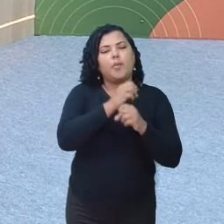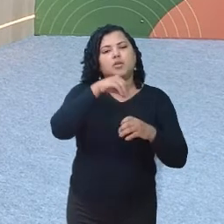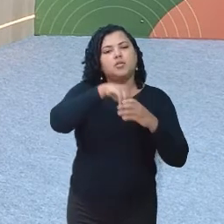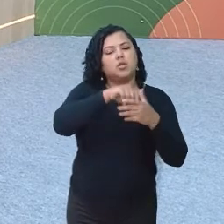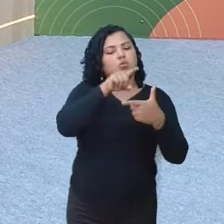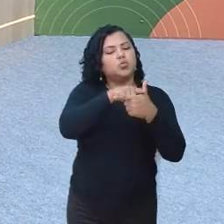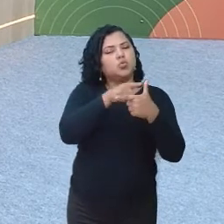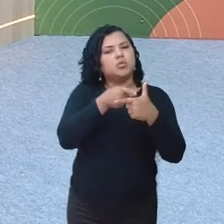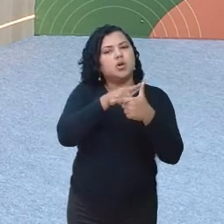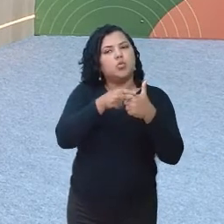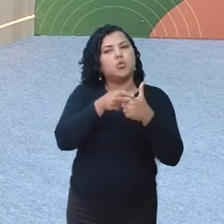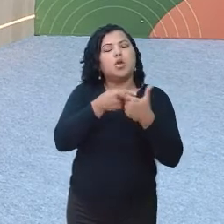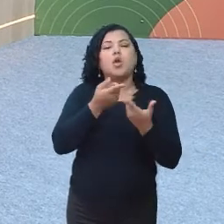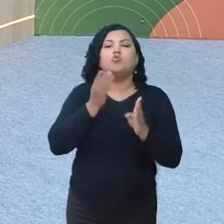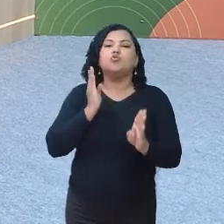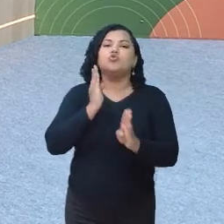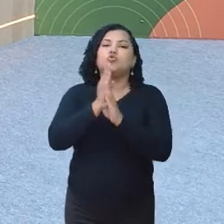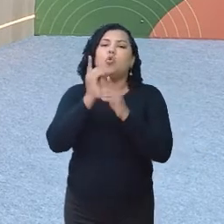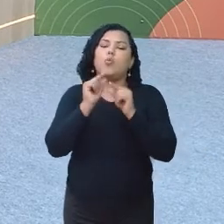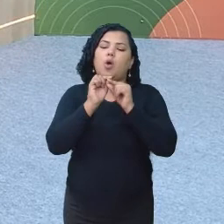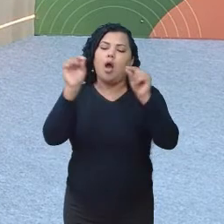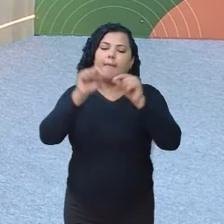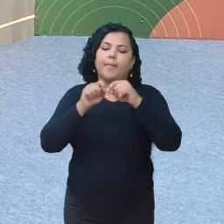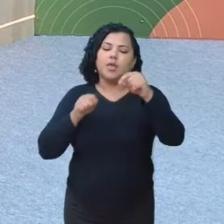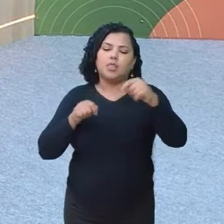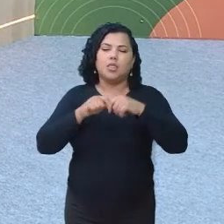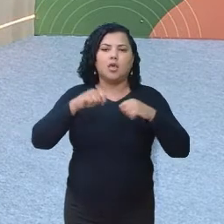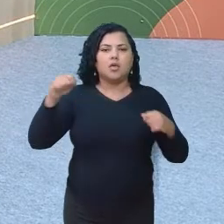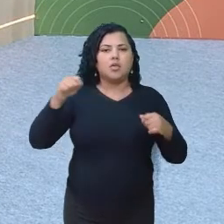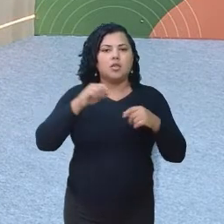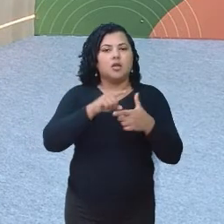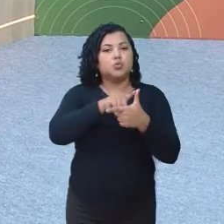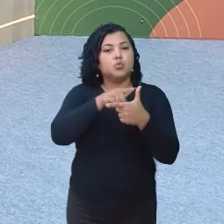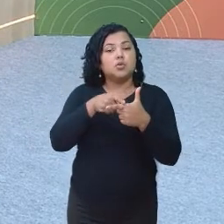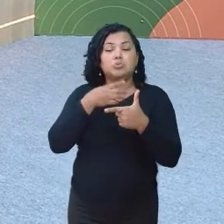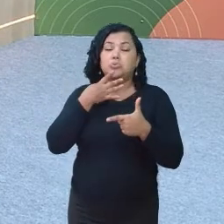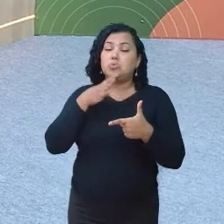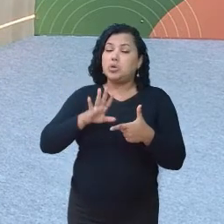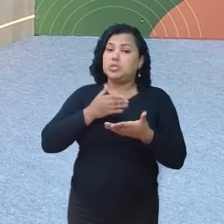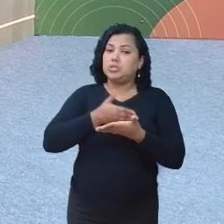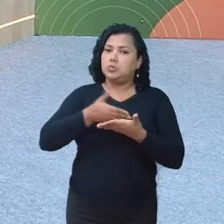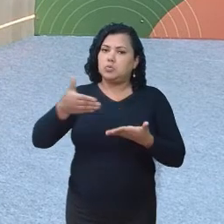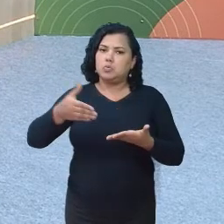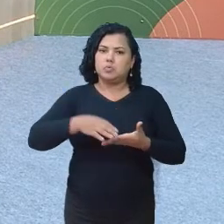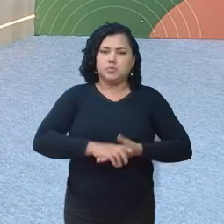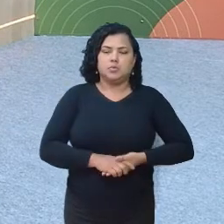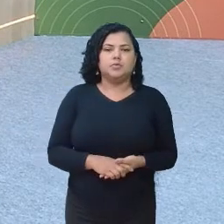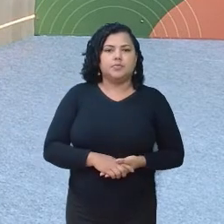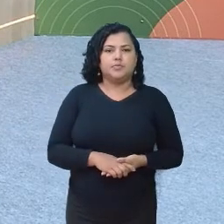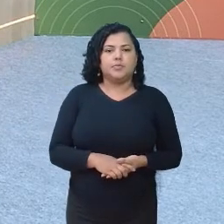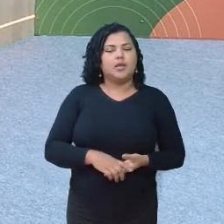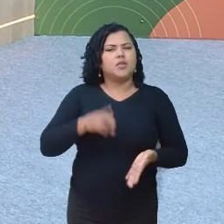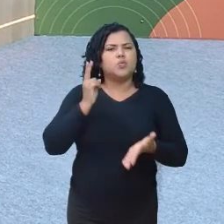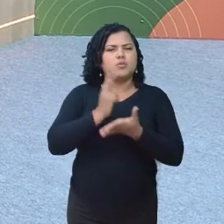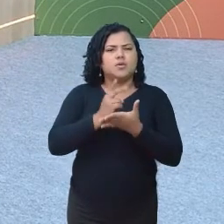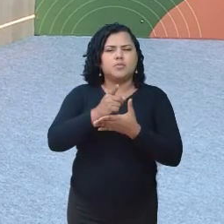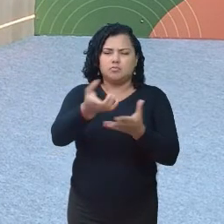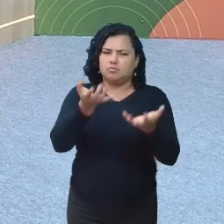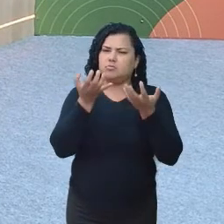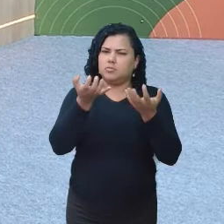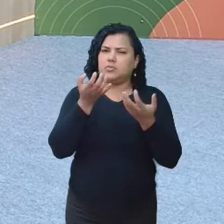eu consegui descobrir a medida dos ângulos desconhecidos inicialmente, tá certo? Então toda vez que você